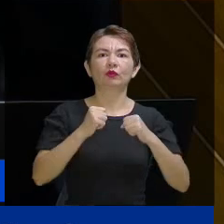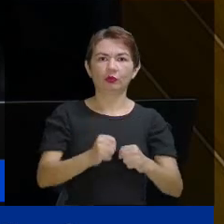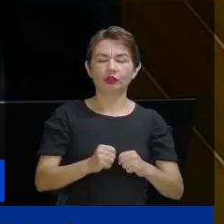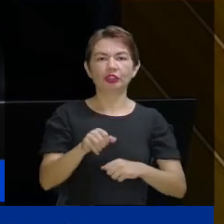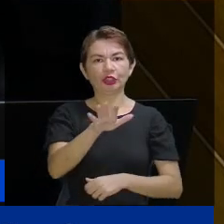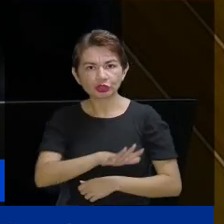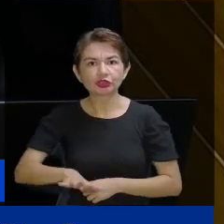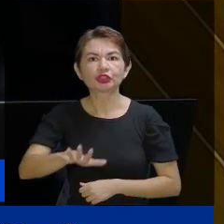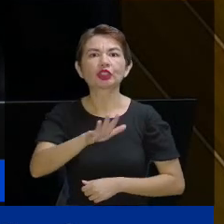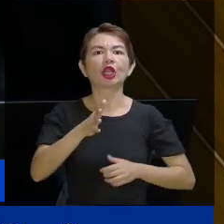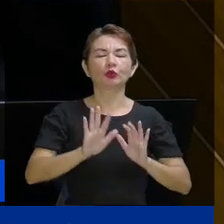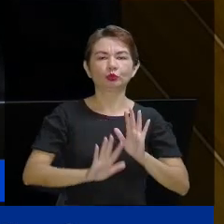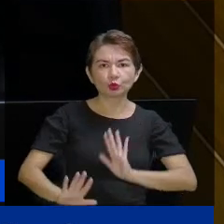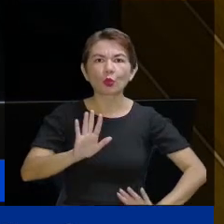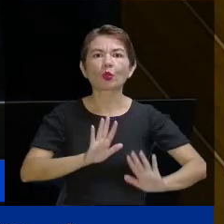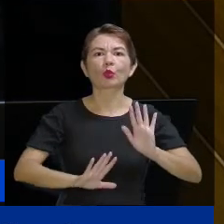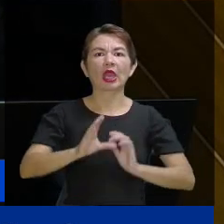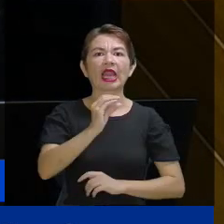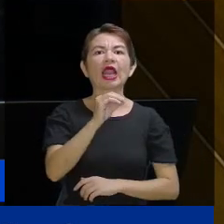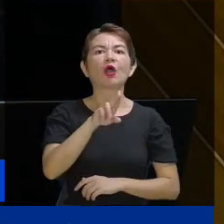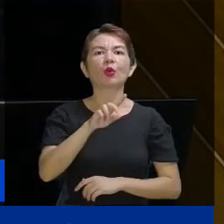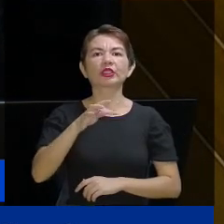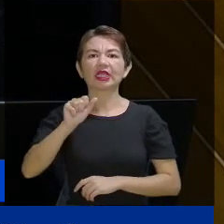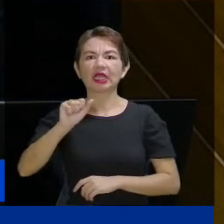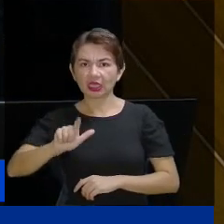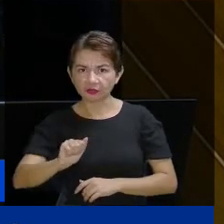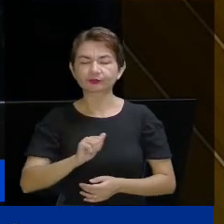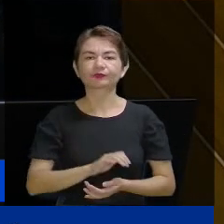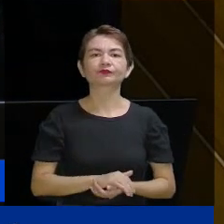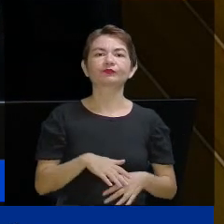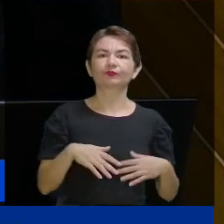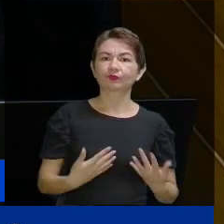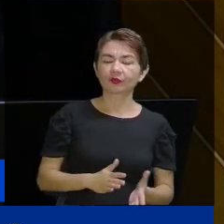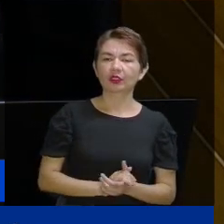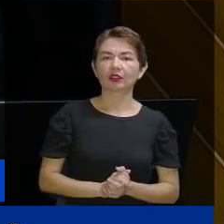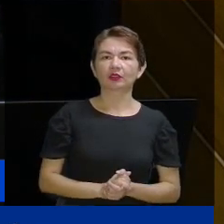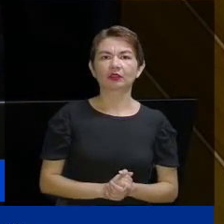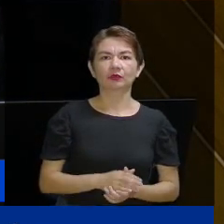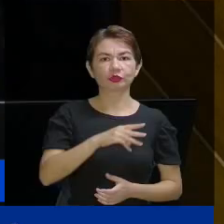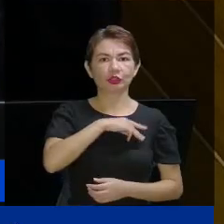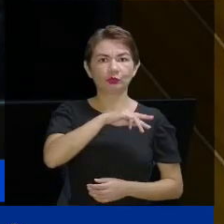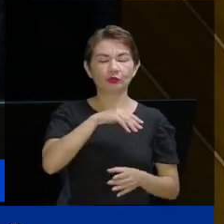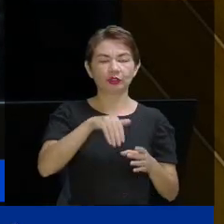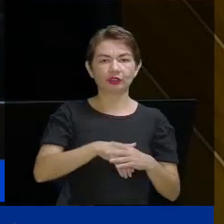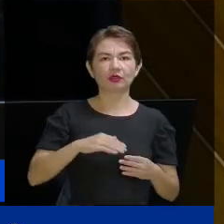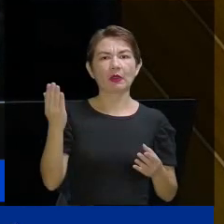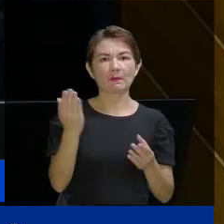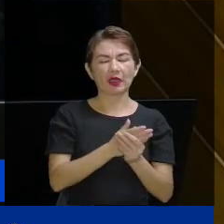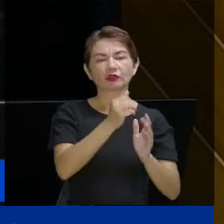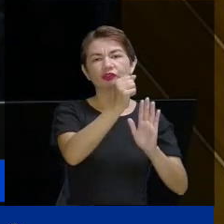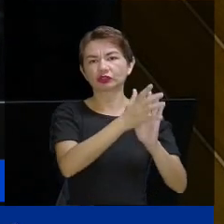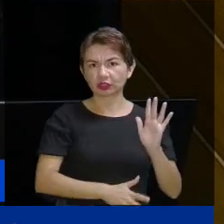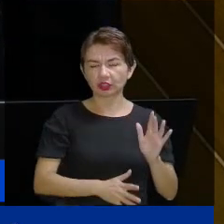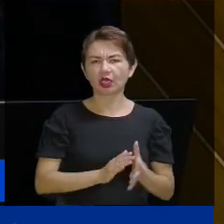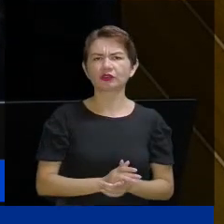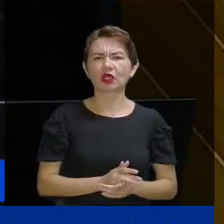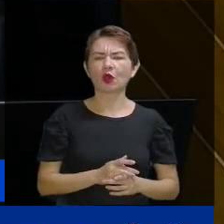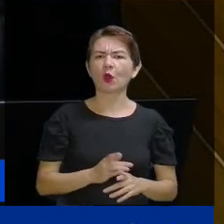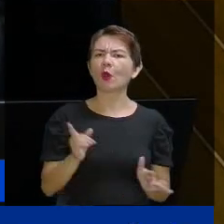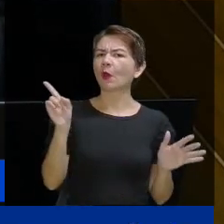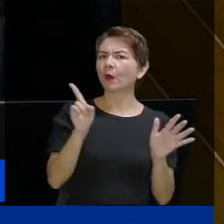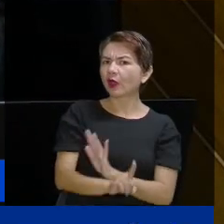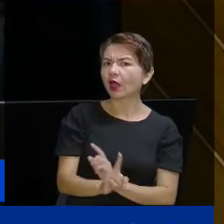geral de cautela. O Ministério Público Eleitoral apresentou embargos de declaração